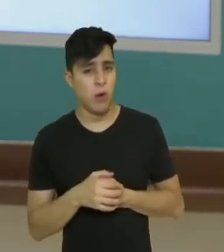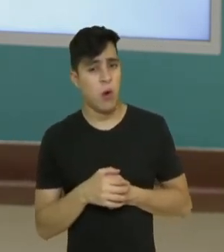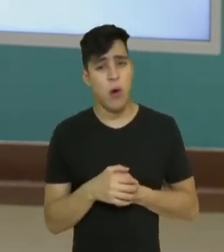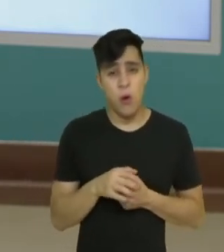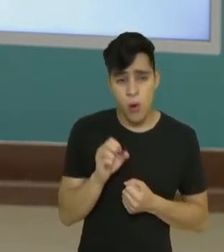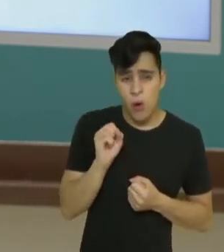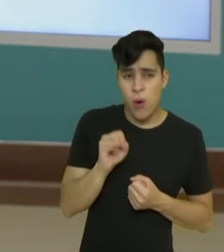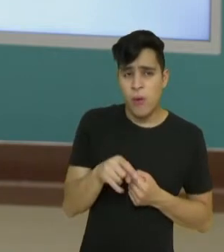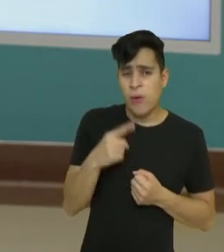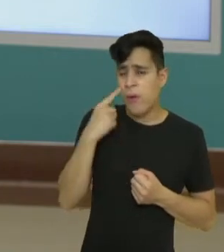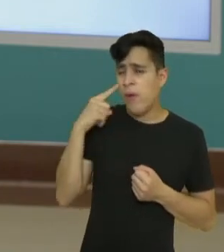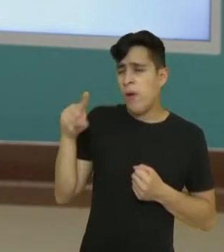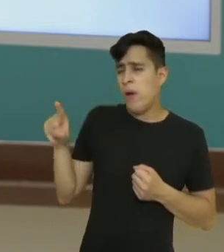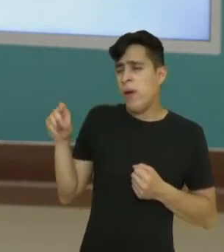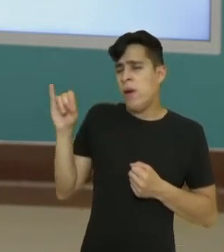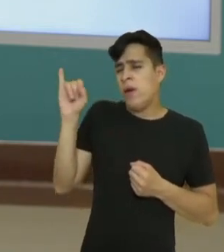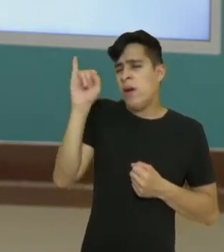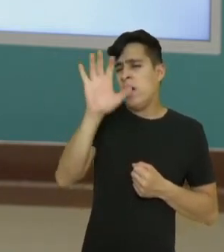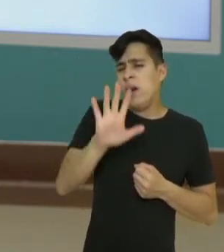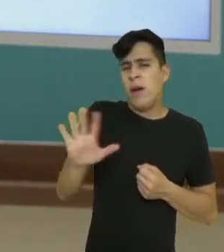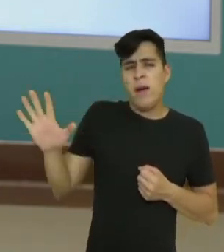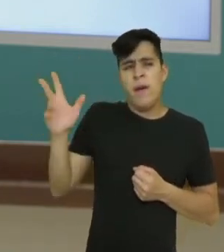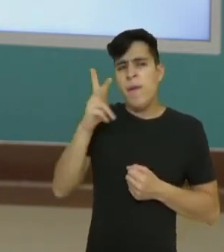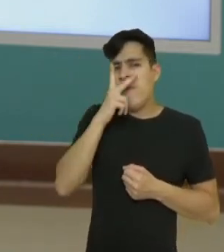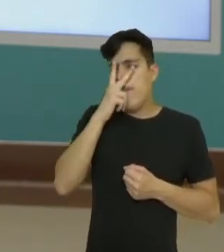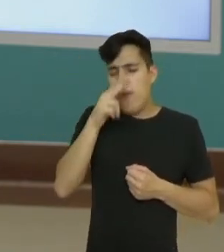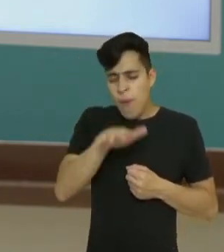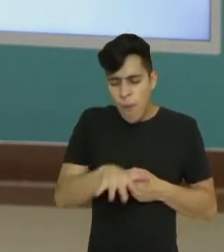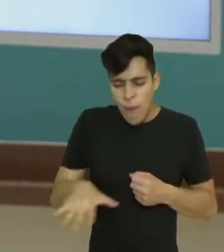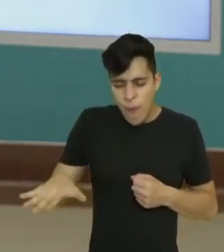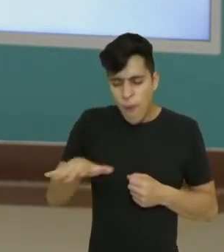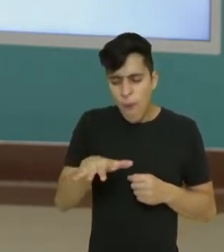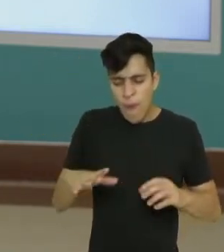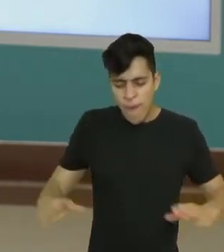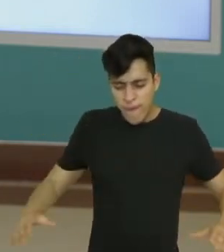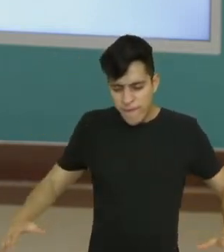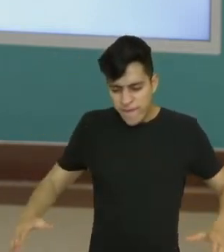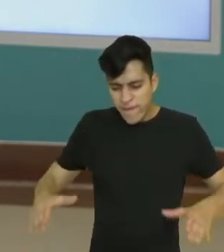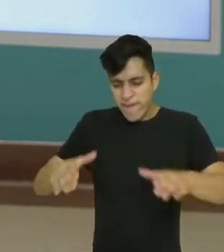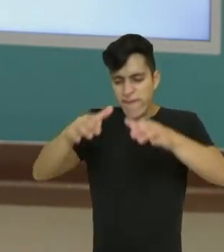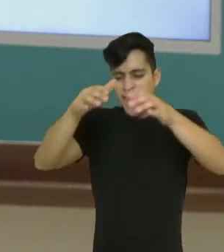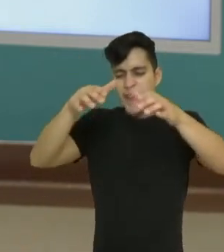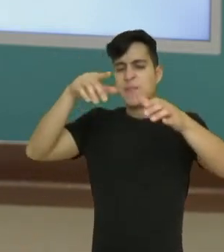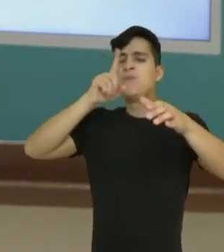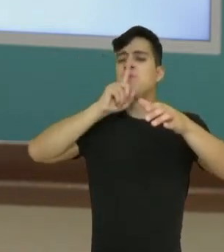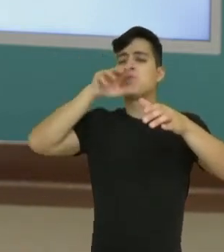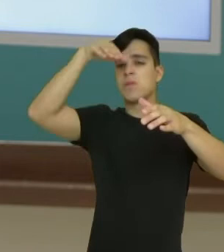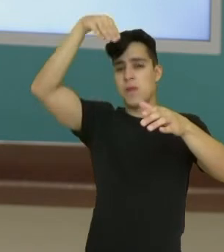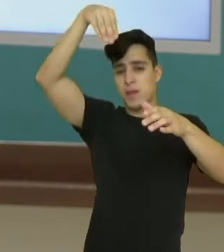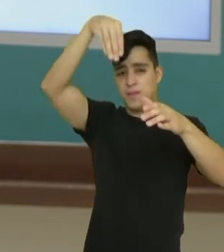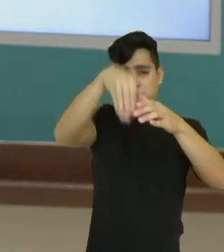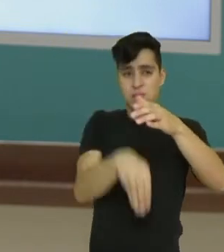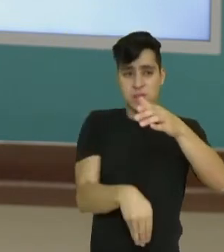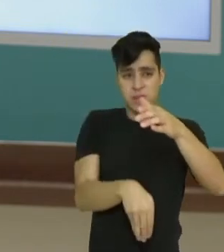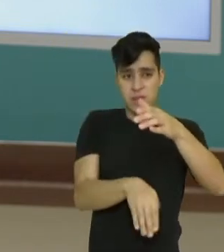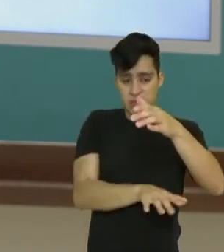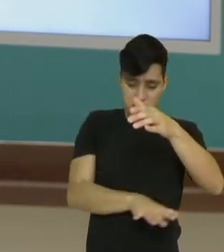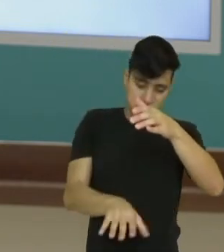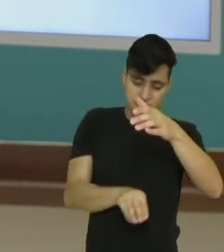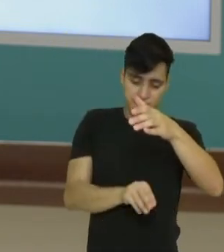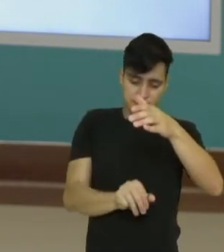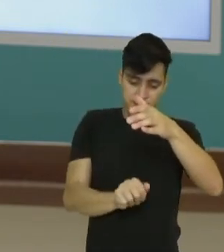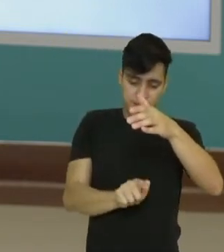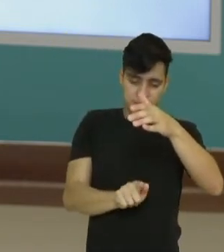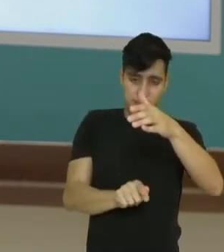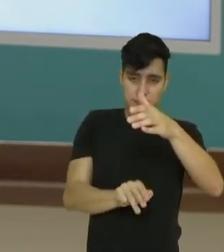gente olhar nessa imagem, nós temos uma região do vulcão onde esse material está guardado, o magma está